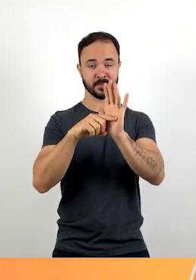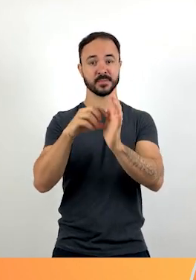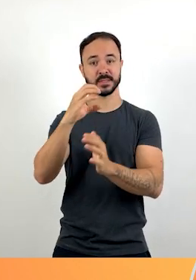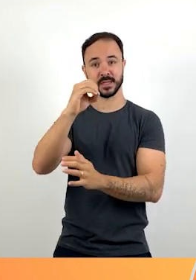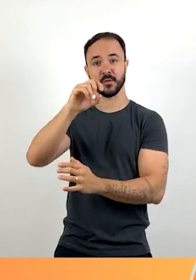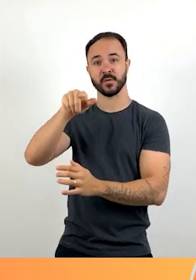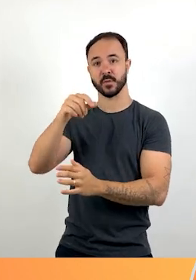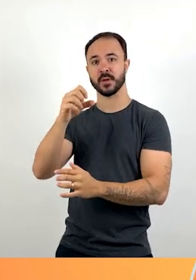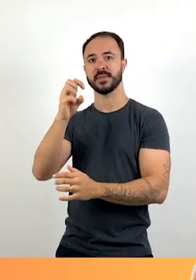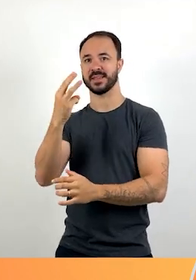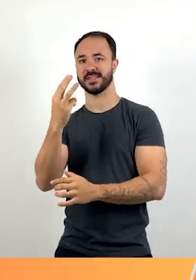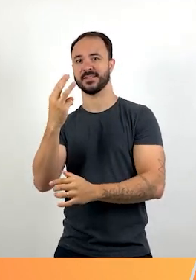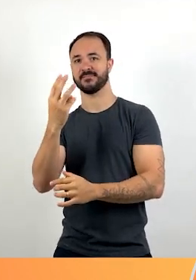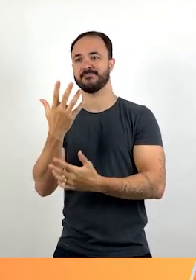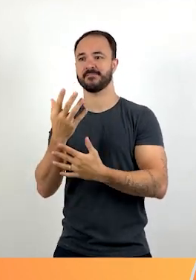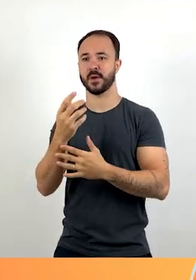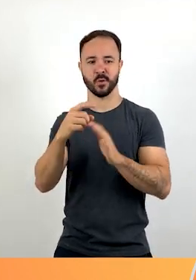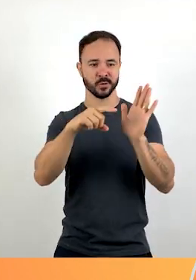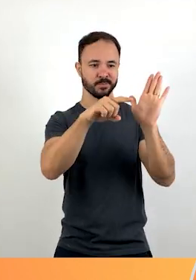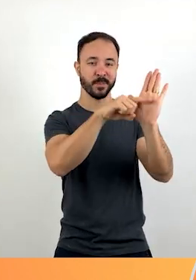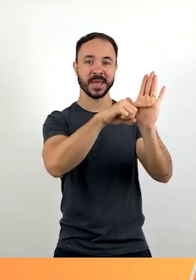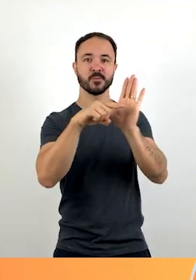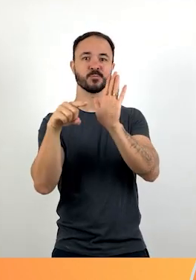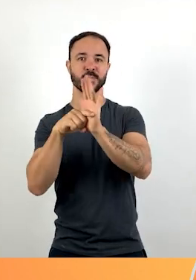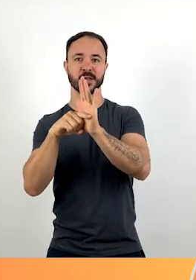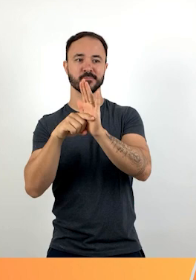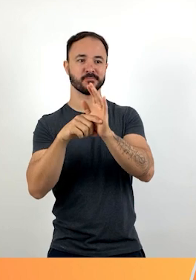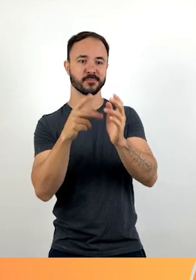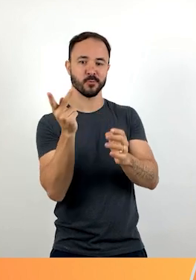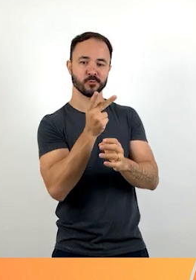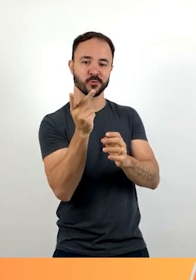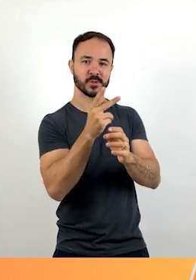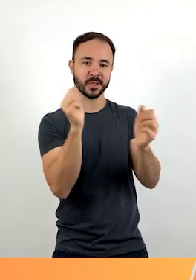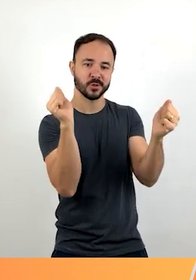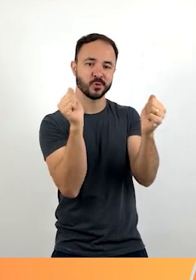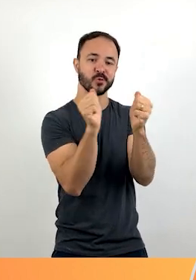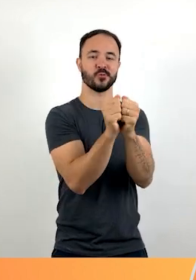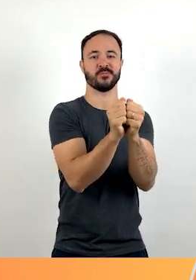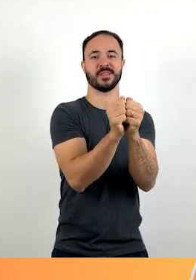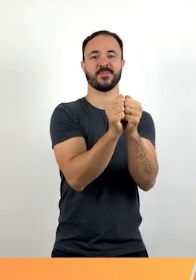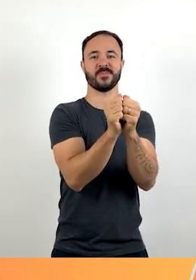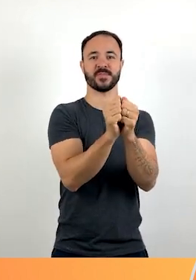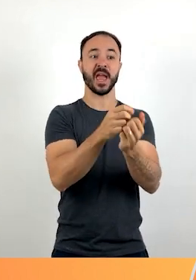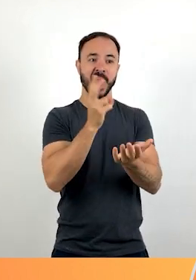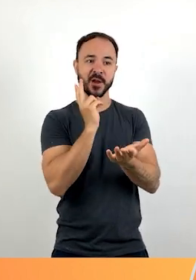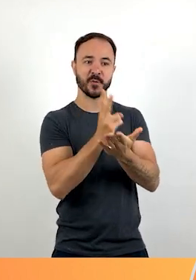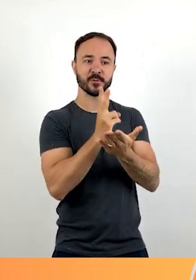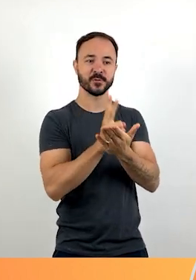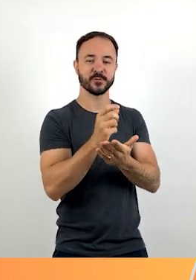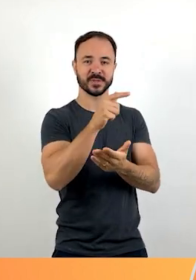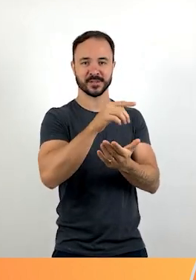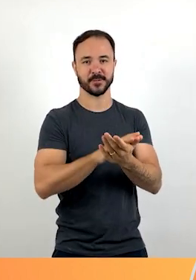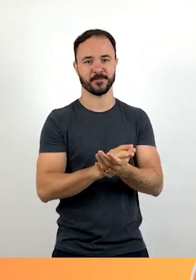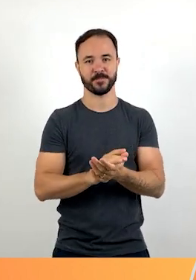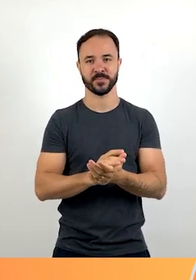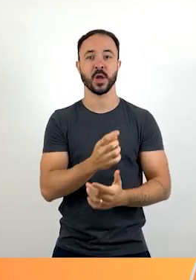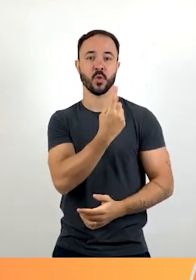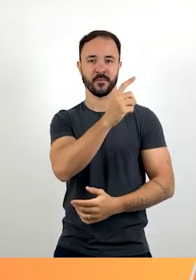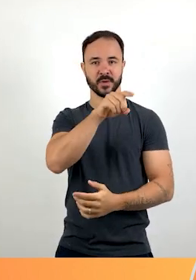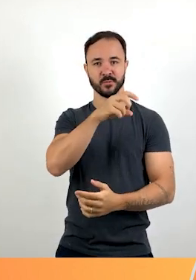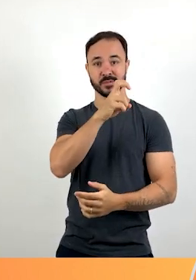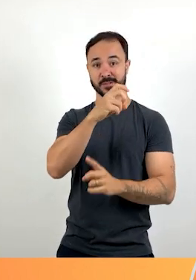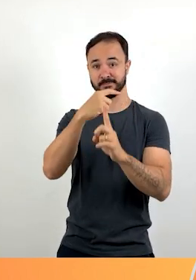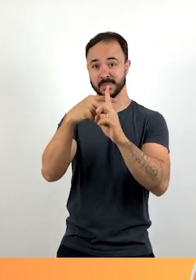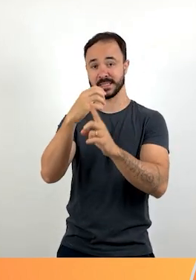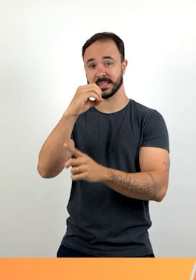dois são negativos, praticamente eles vão somar e conservar o sinal negativo. Então, 1,5 mais